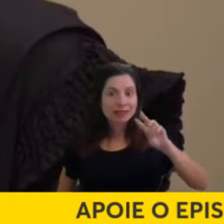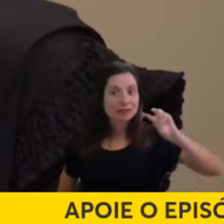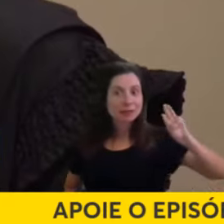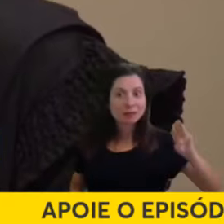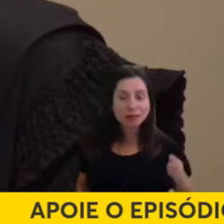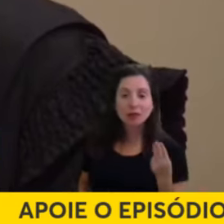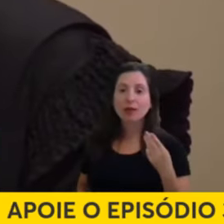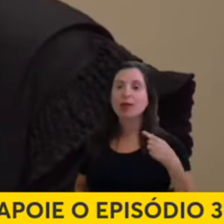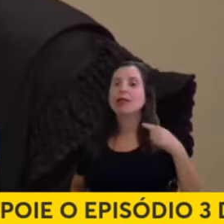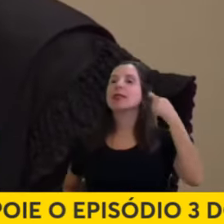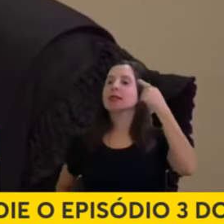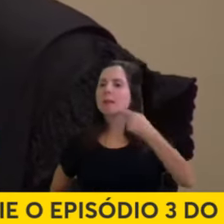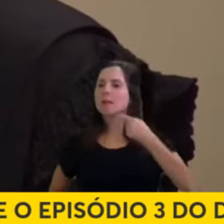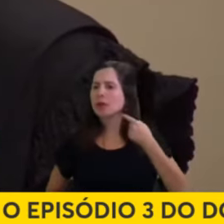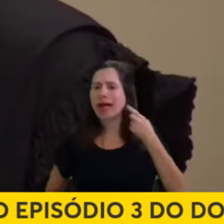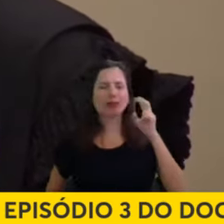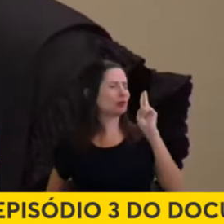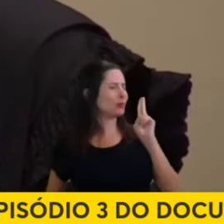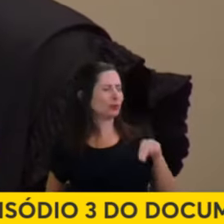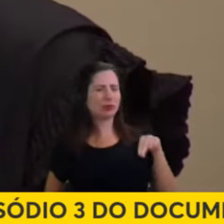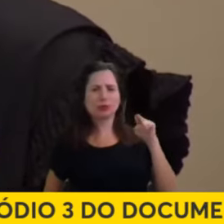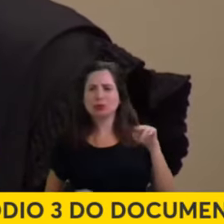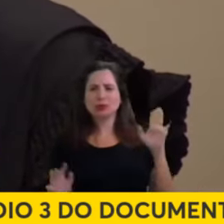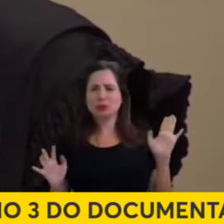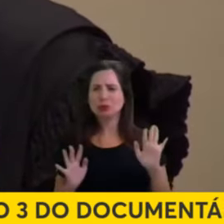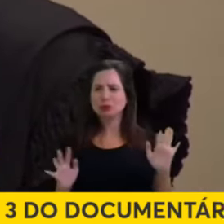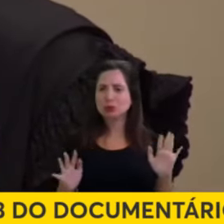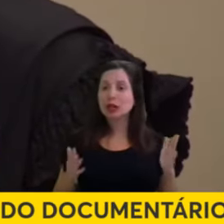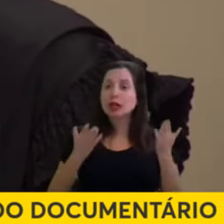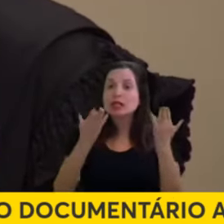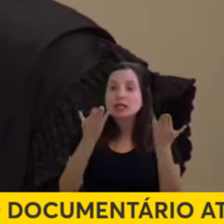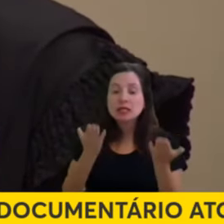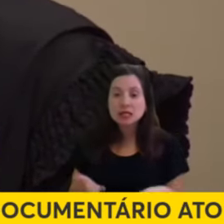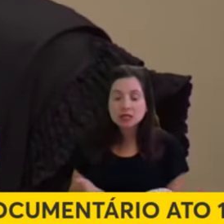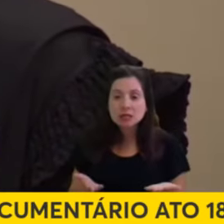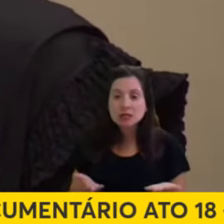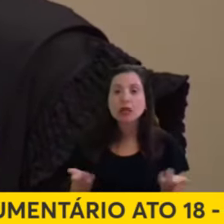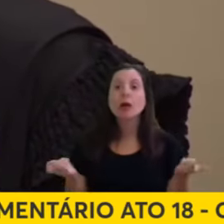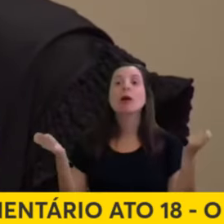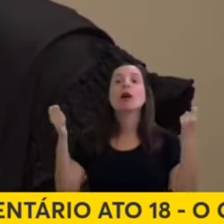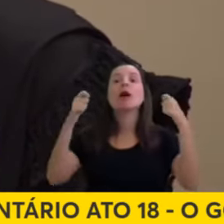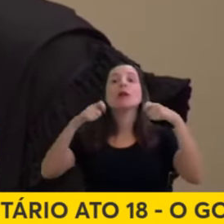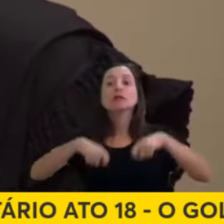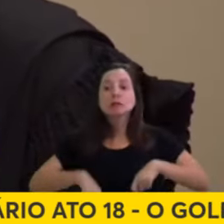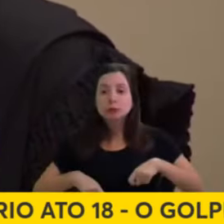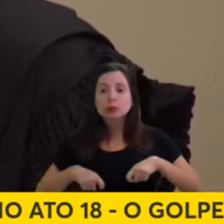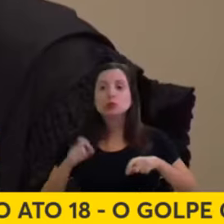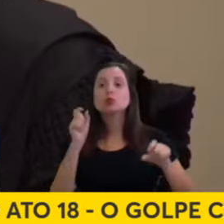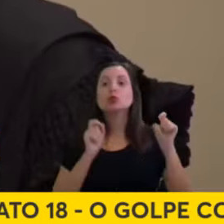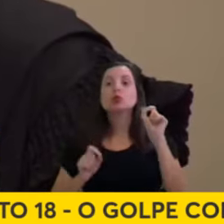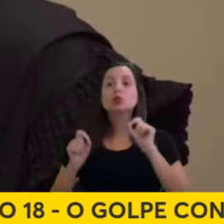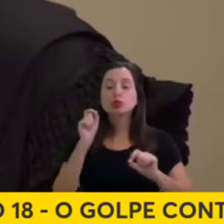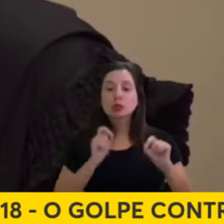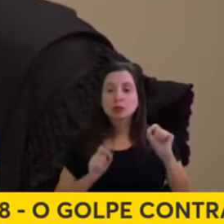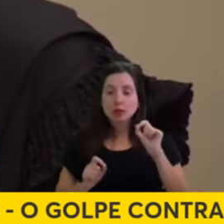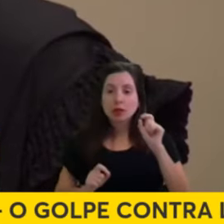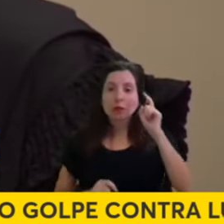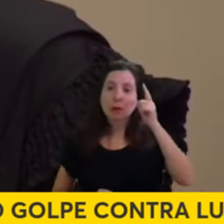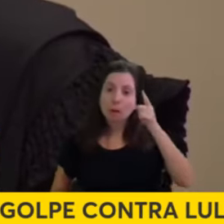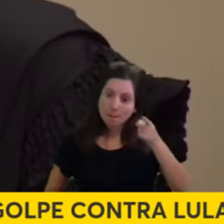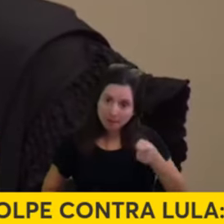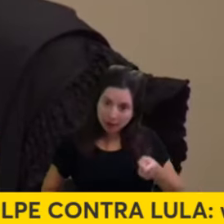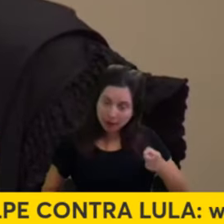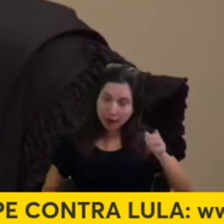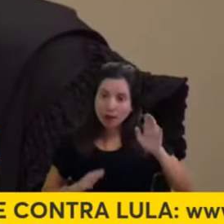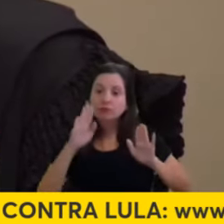Federal então Jamais isso implicaria na possibilidade inadmissível convenha de obrigar alguém a se candidatar sem